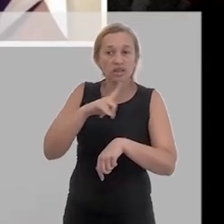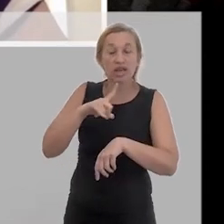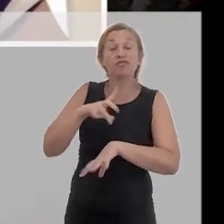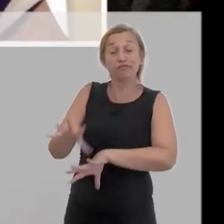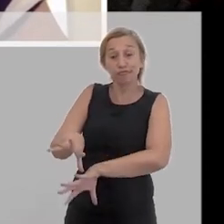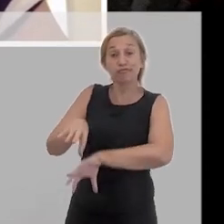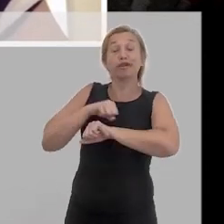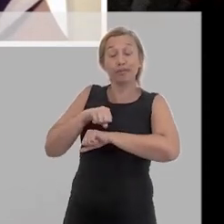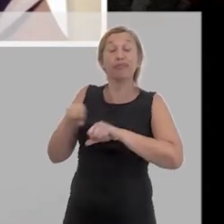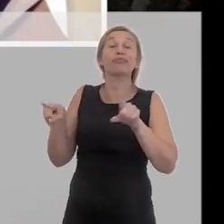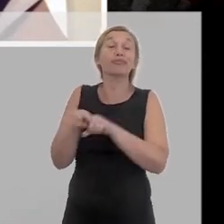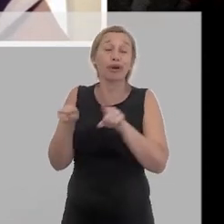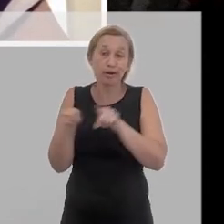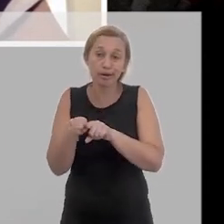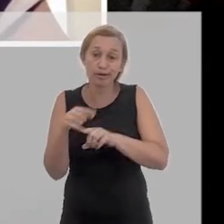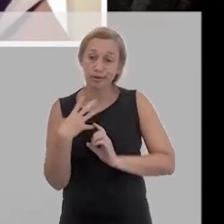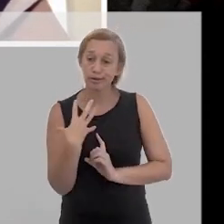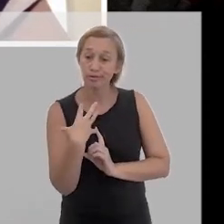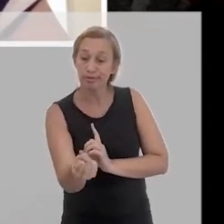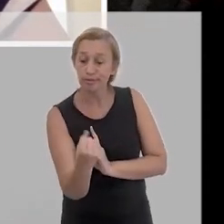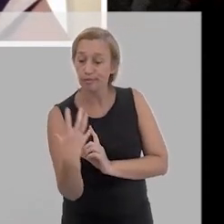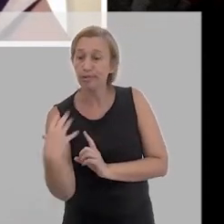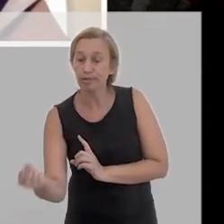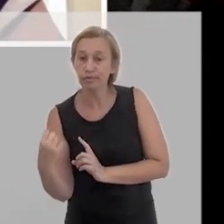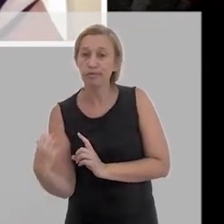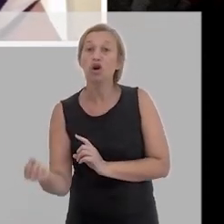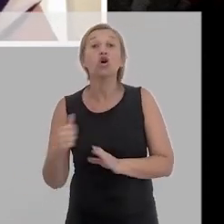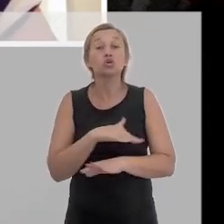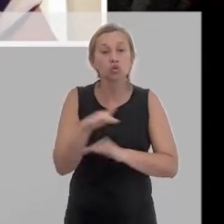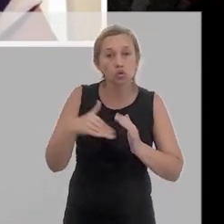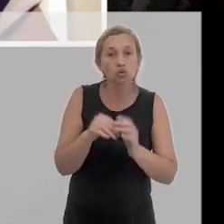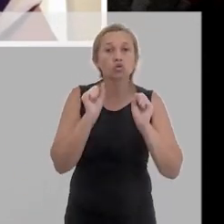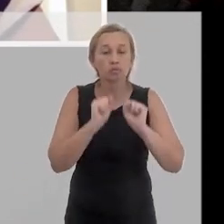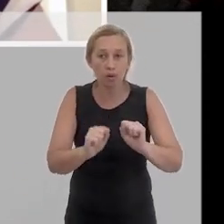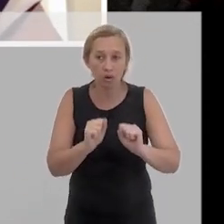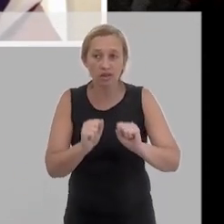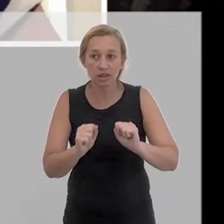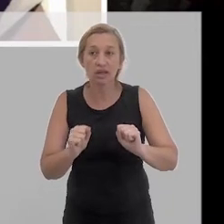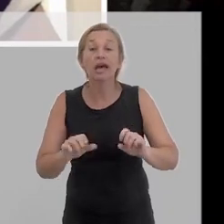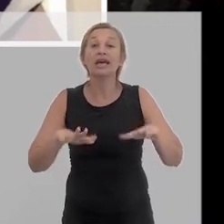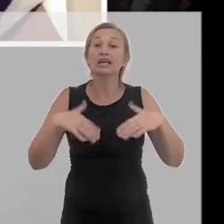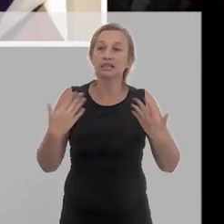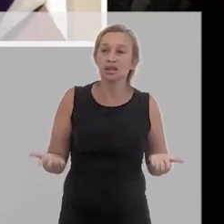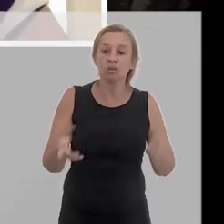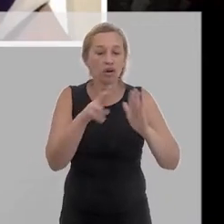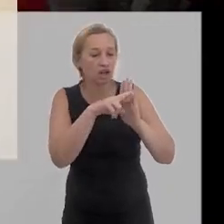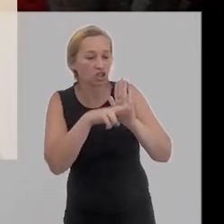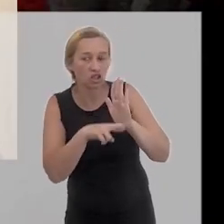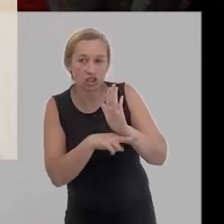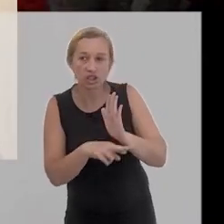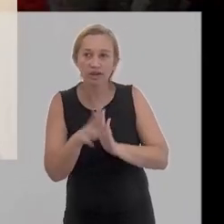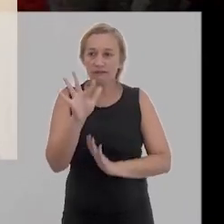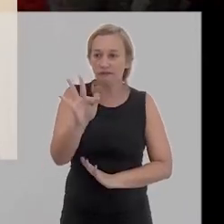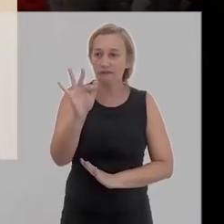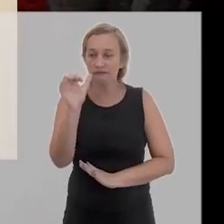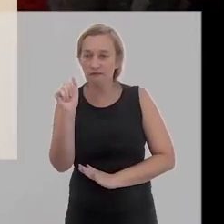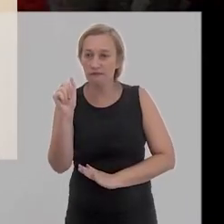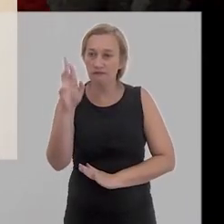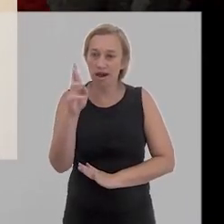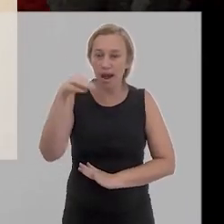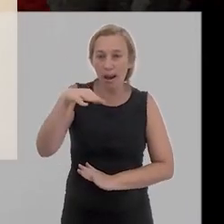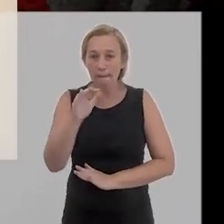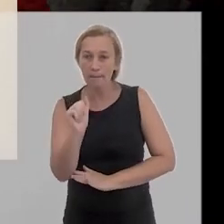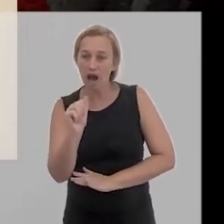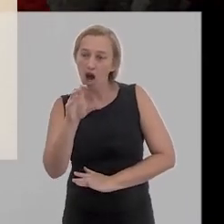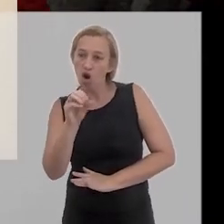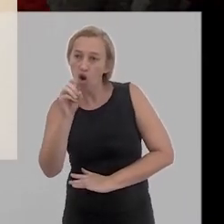o vacinado, a pessoa que teve a doença também pode, e, enfim, todos podem. Então, as medidas não